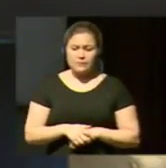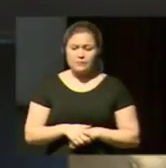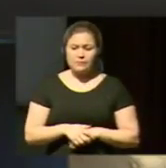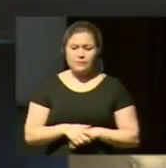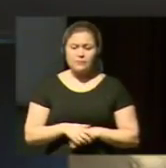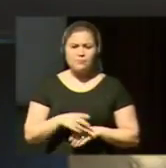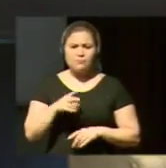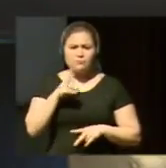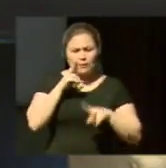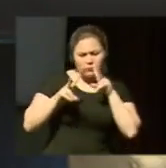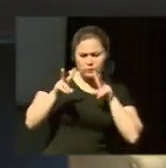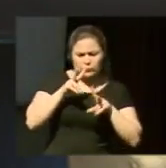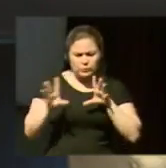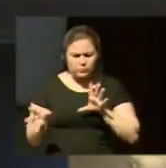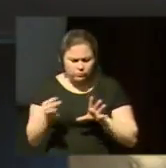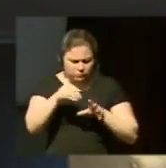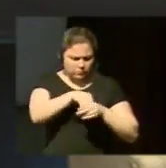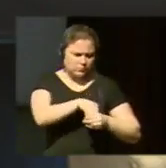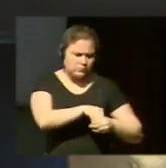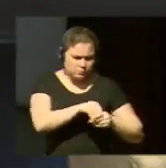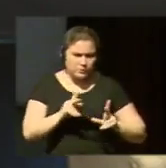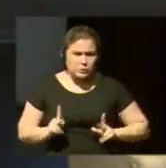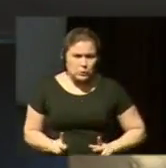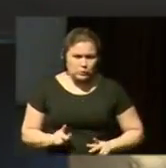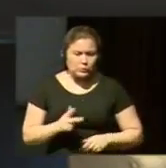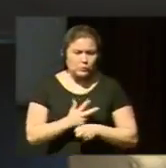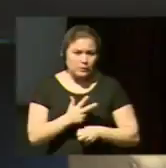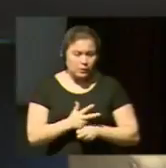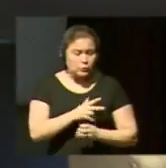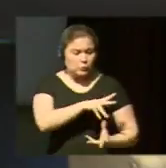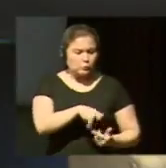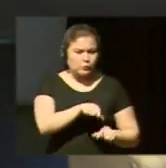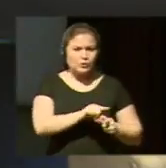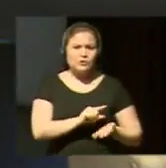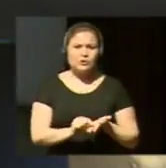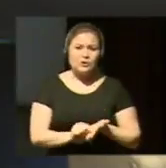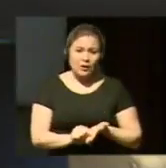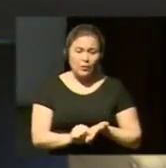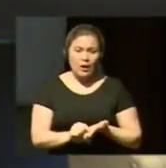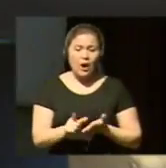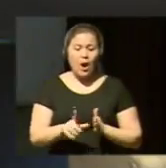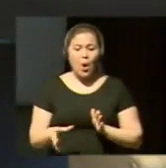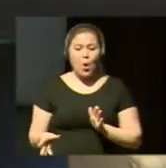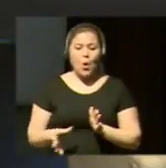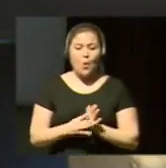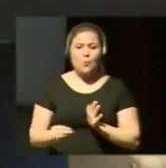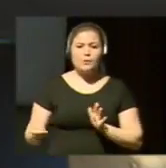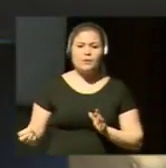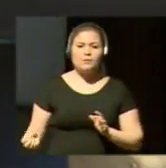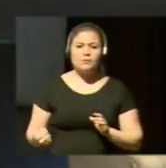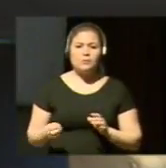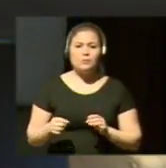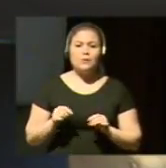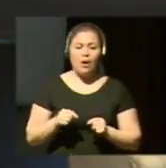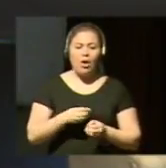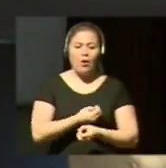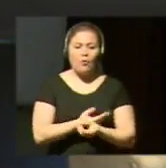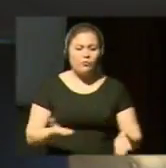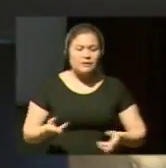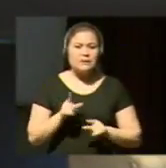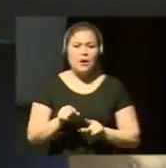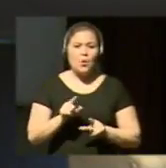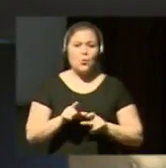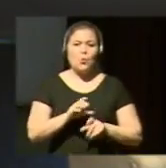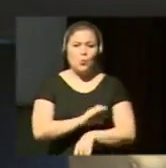que visam introduzir as pessoas de idade no mundo digital. O modelo clássico é oferecer cursos de computação